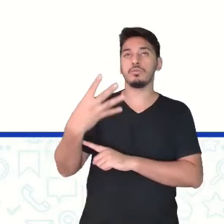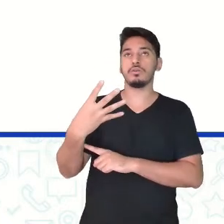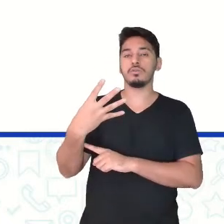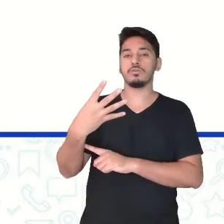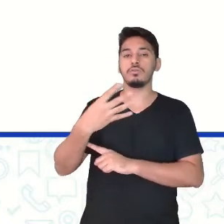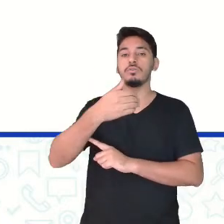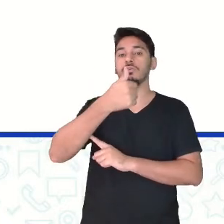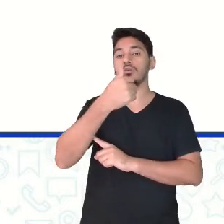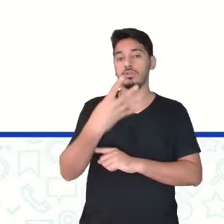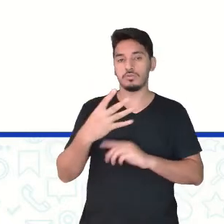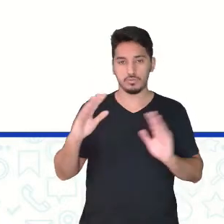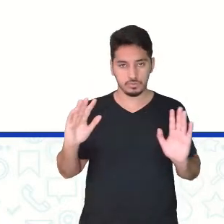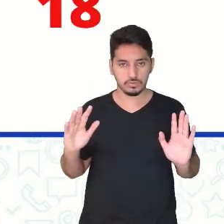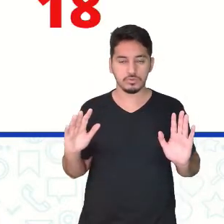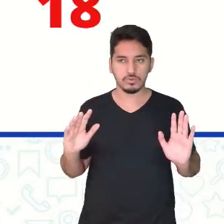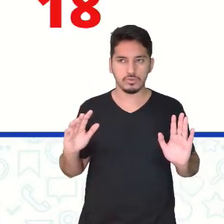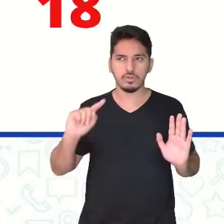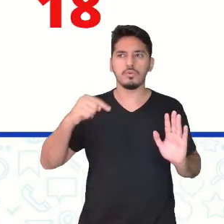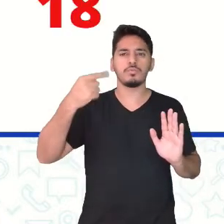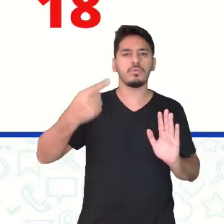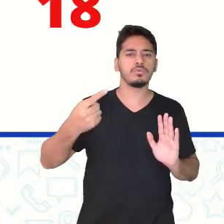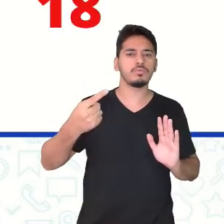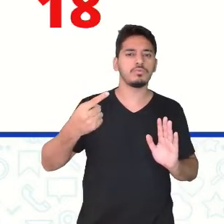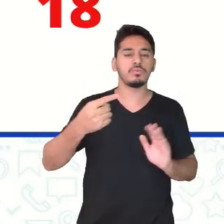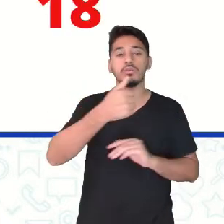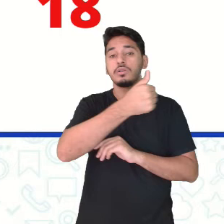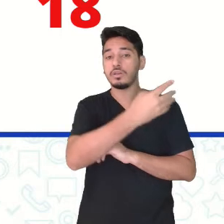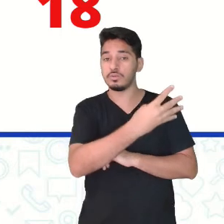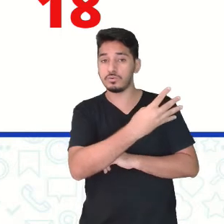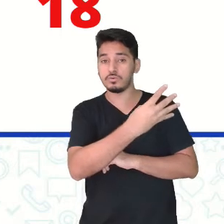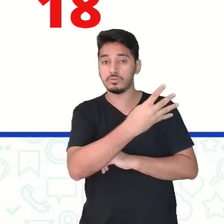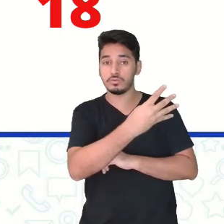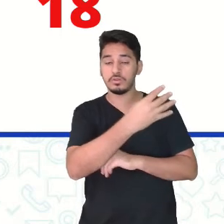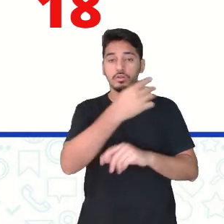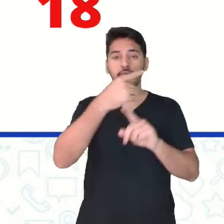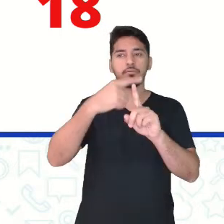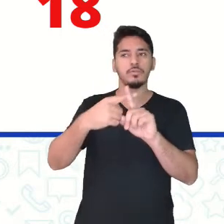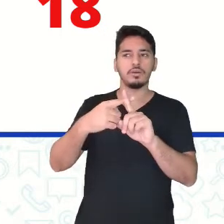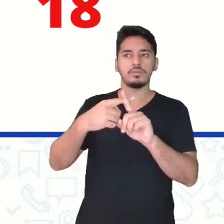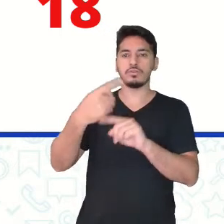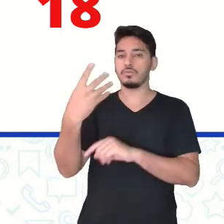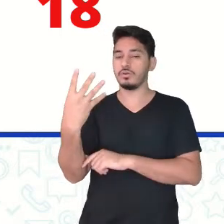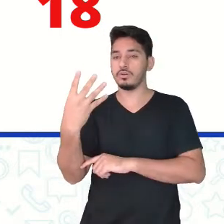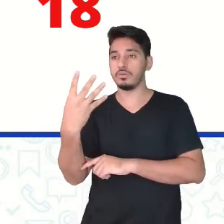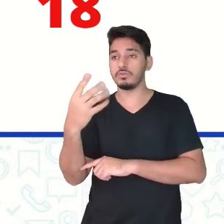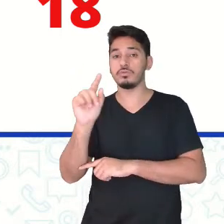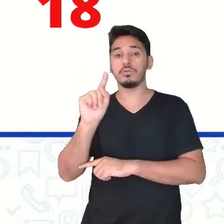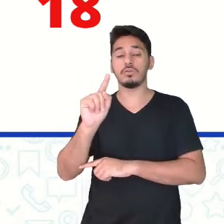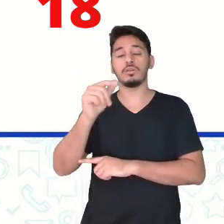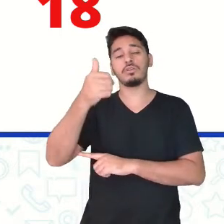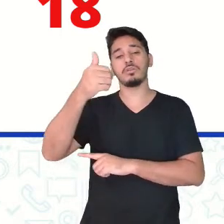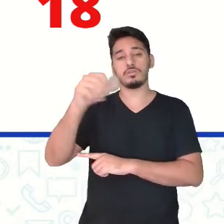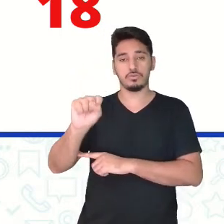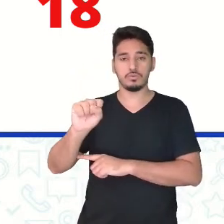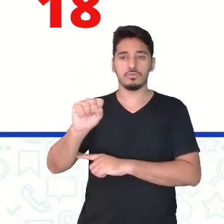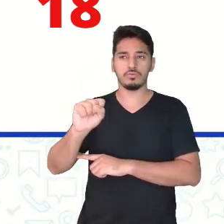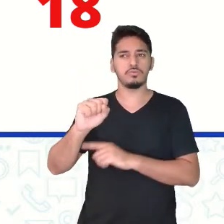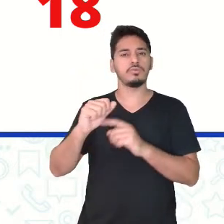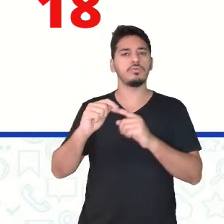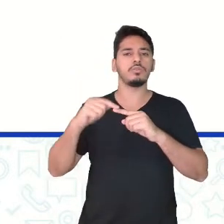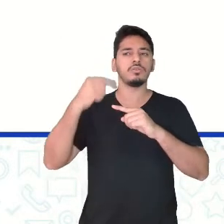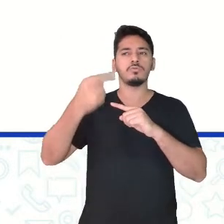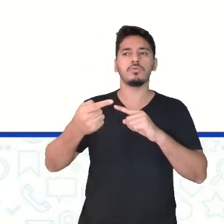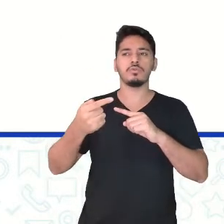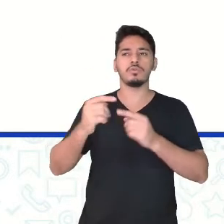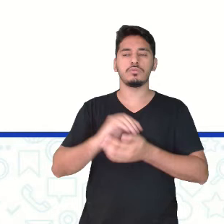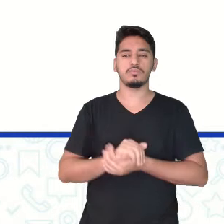dar 14. E o próximo, 14, somando com 4, vai dar 18. E a sequência?